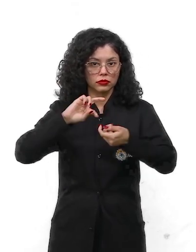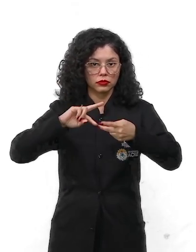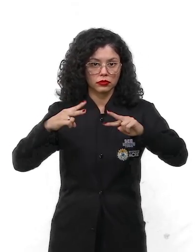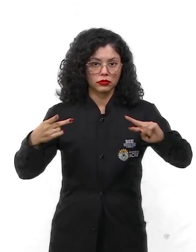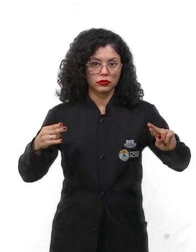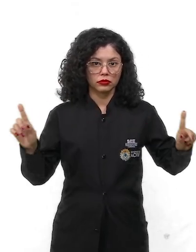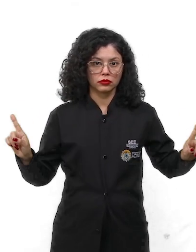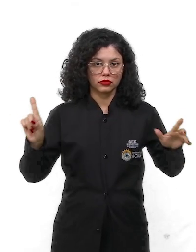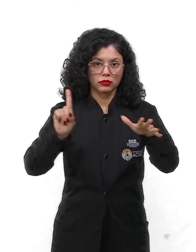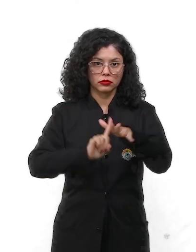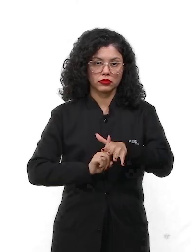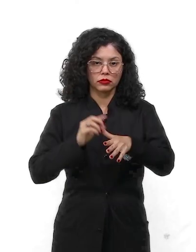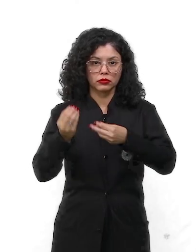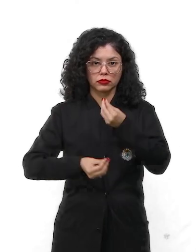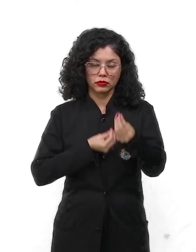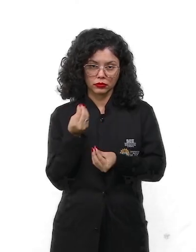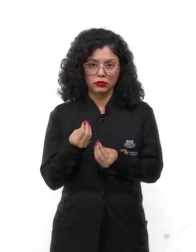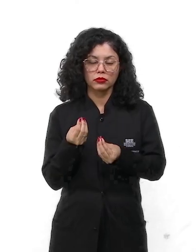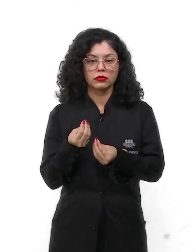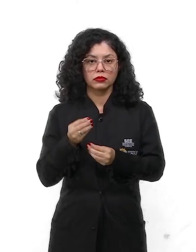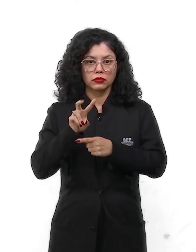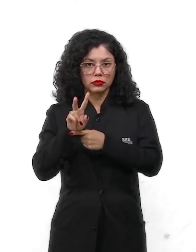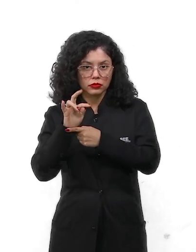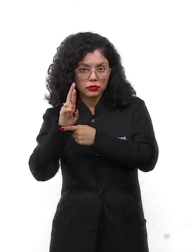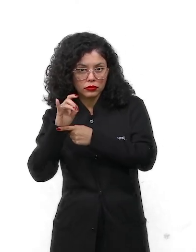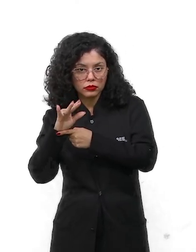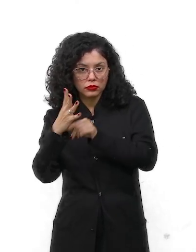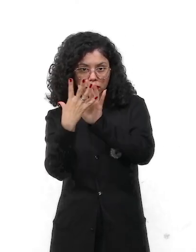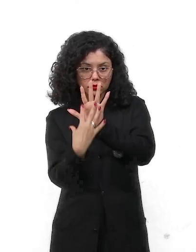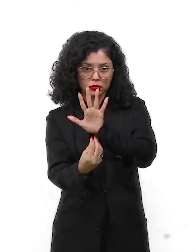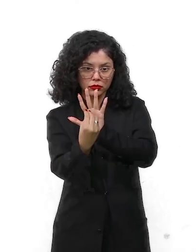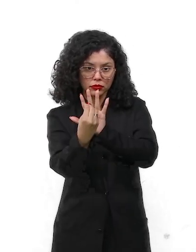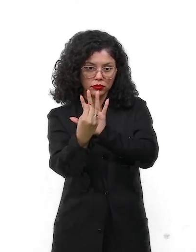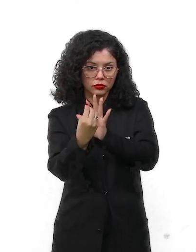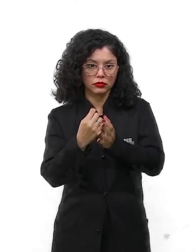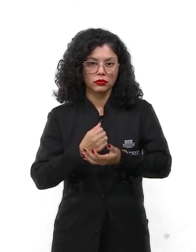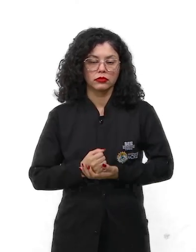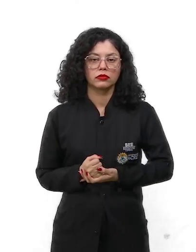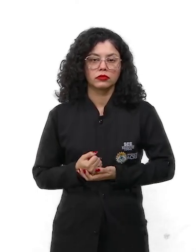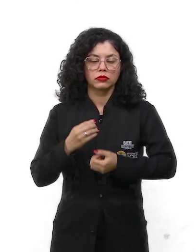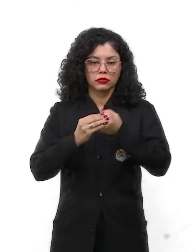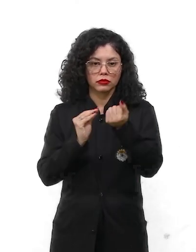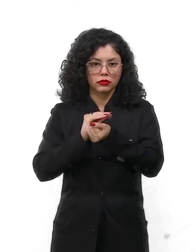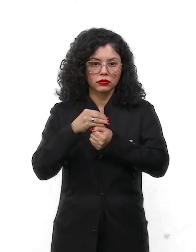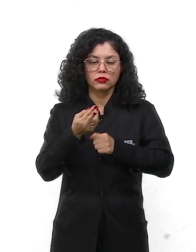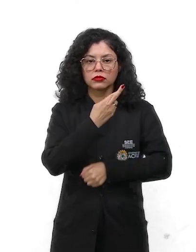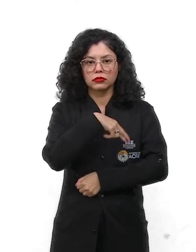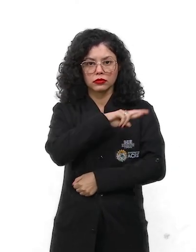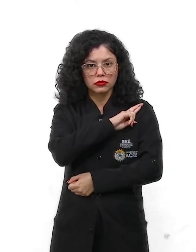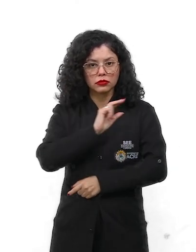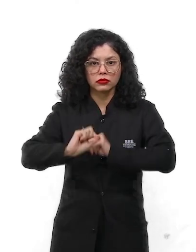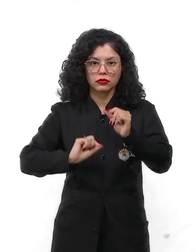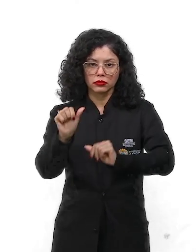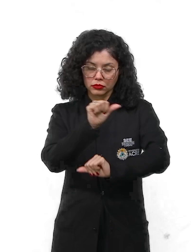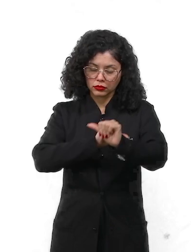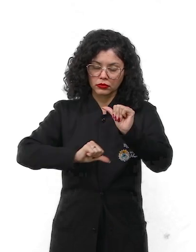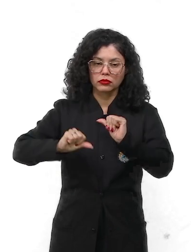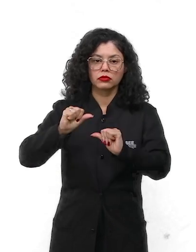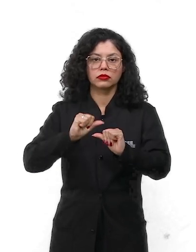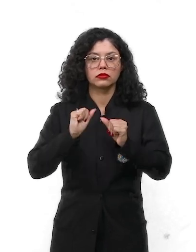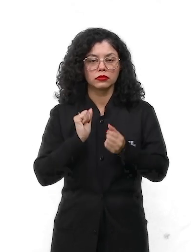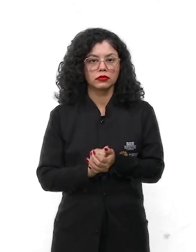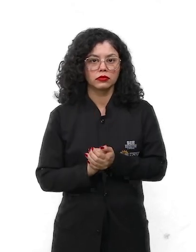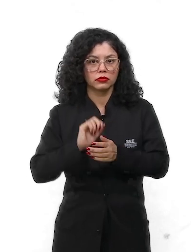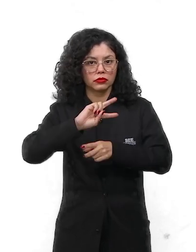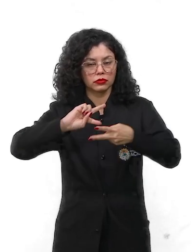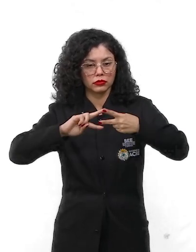diferente, como em vetores de clonagem molecular, que são responsáveis por transportar o fragmento de